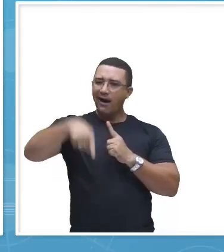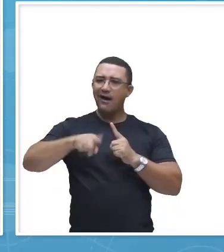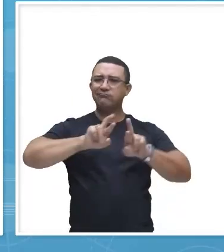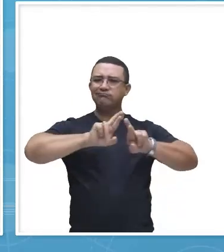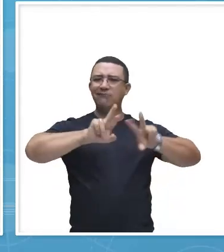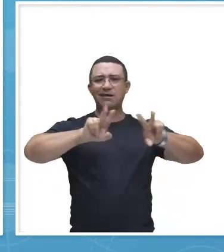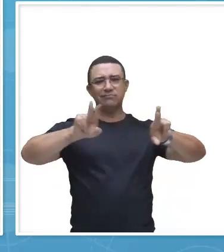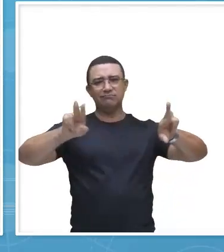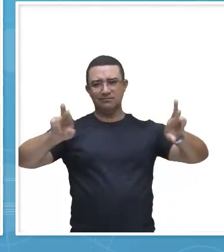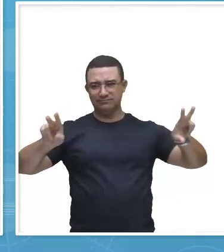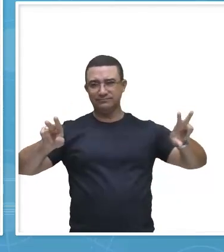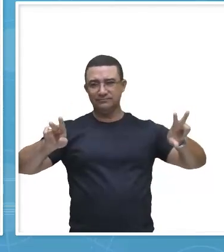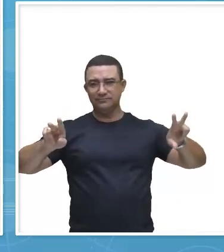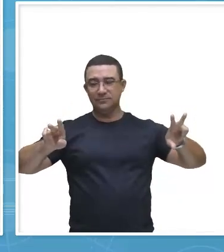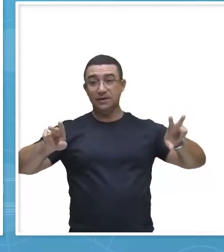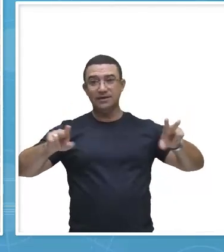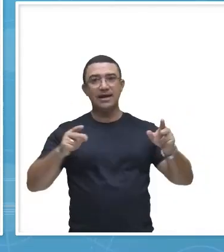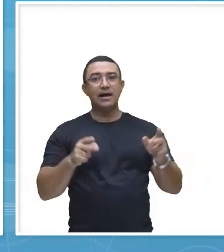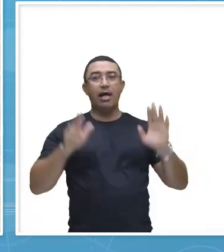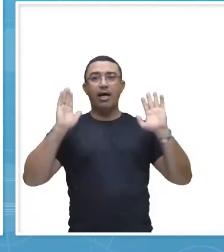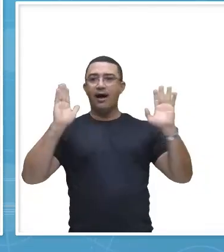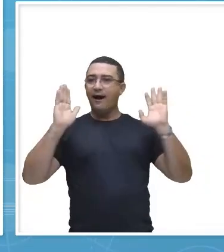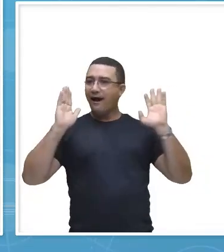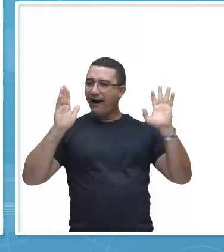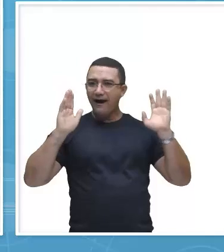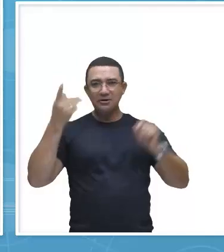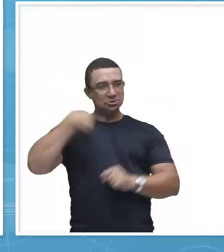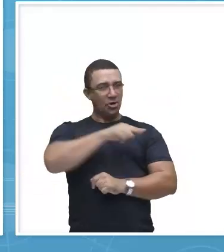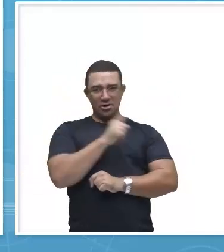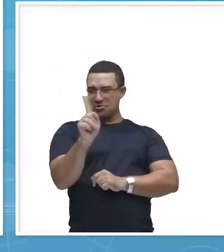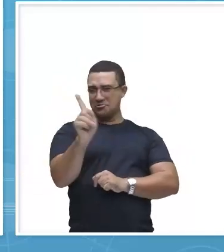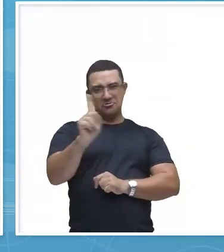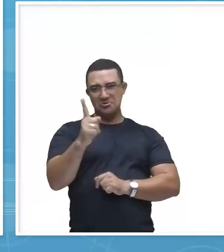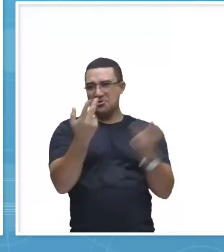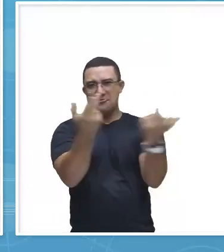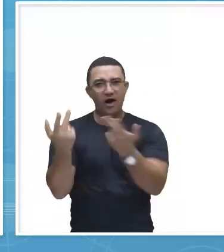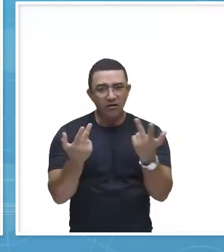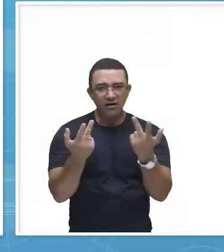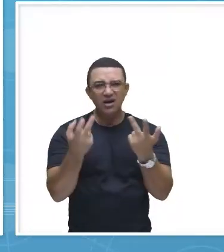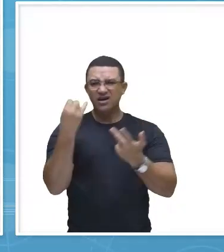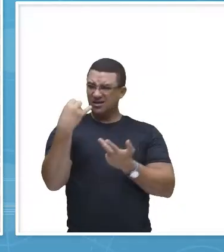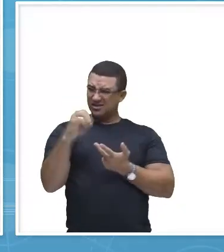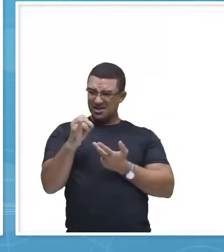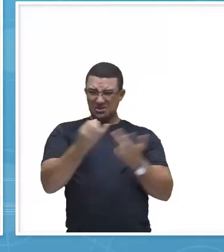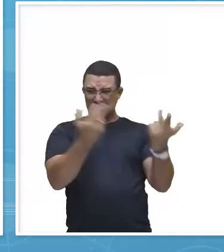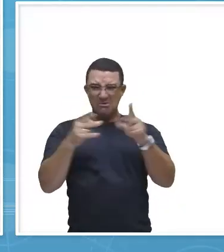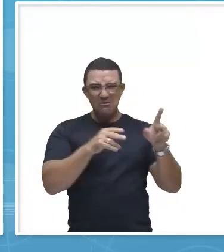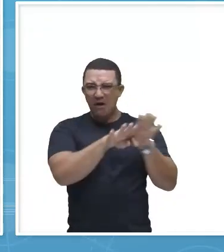diversificada. Que bom que nós não somos iguais. Porque se fosse todo mundo igual, seria muito chato, né? Cada um aí tem